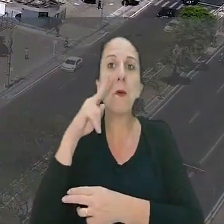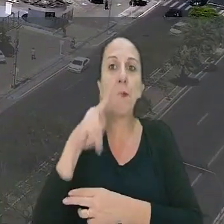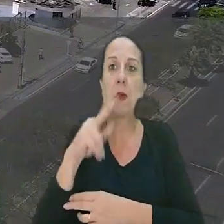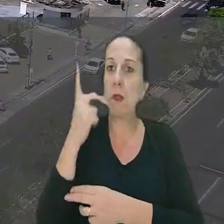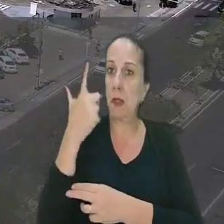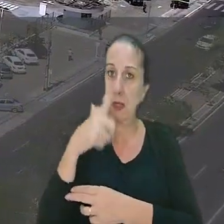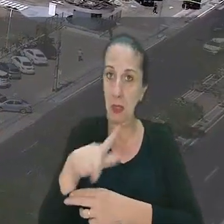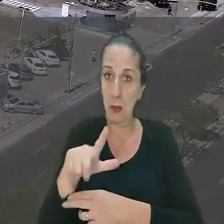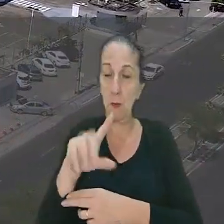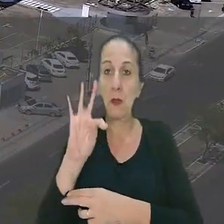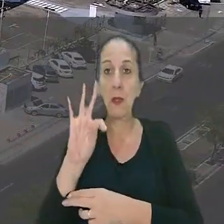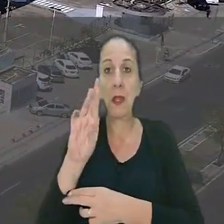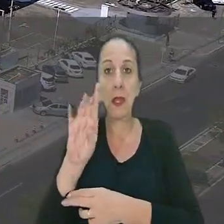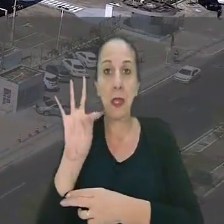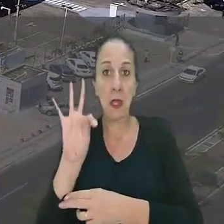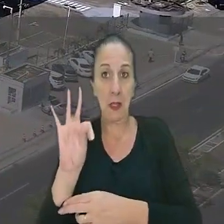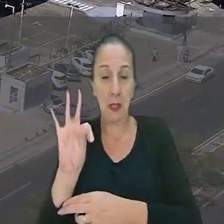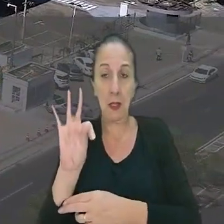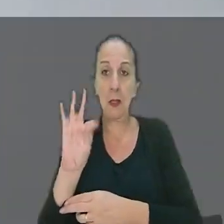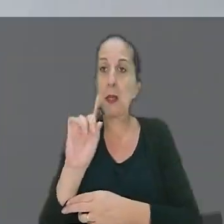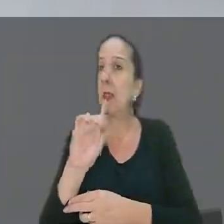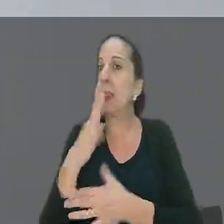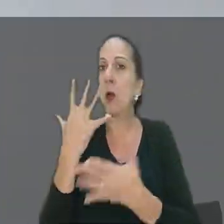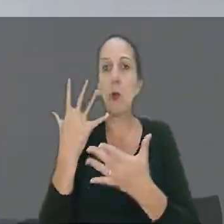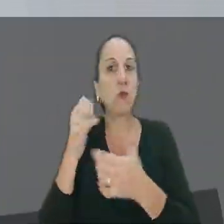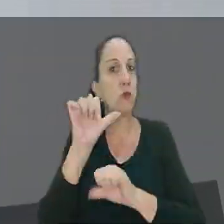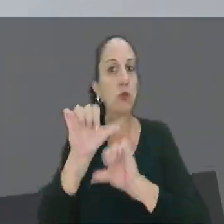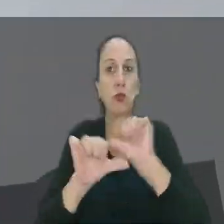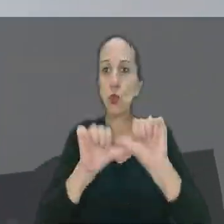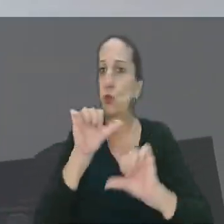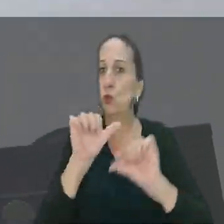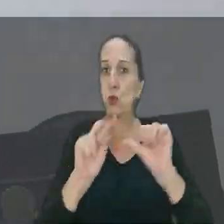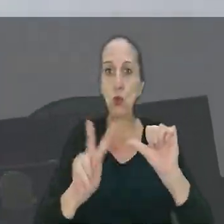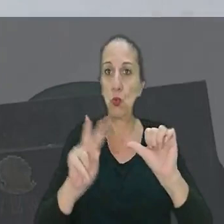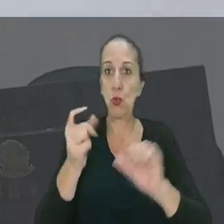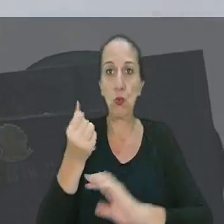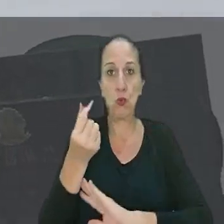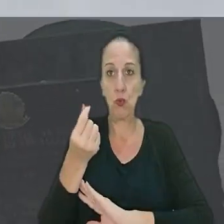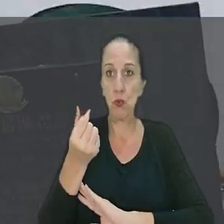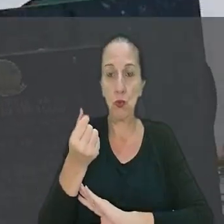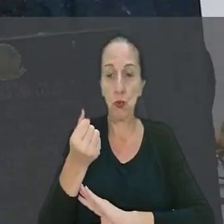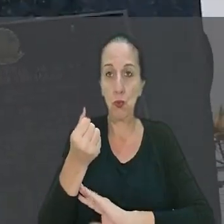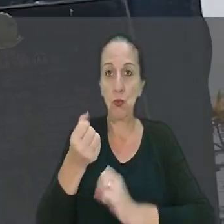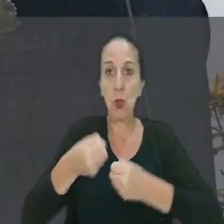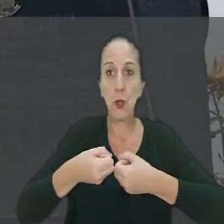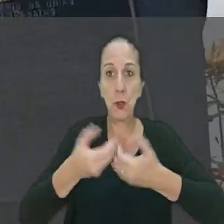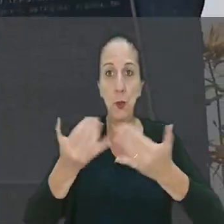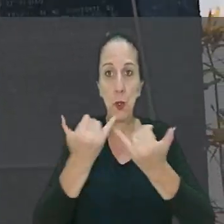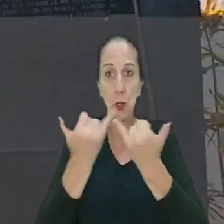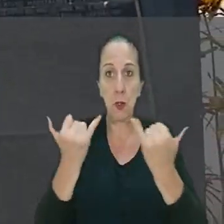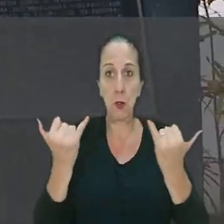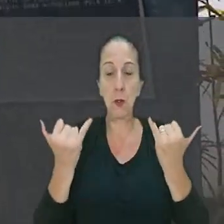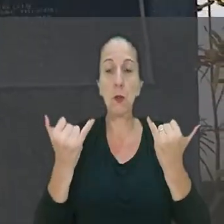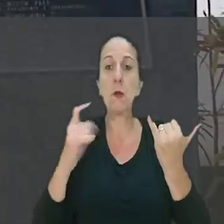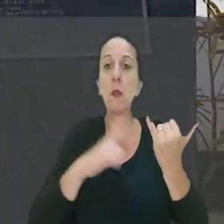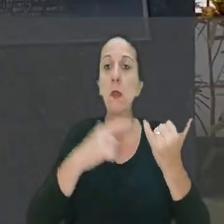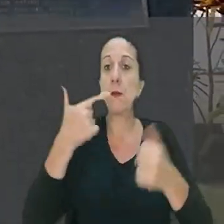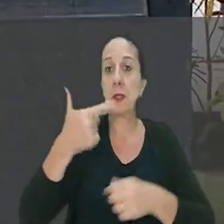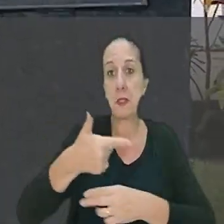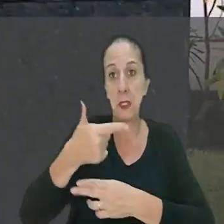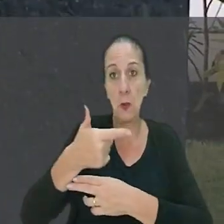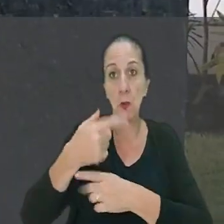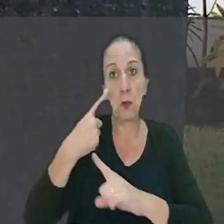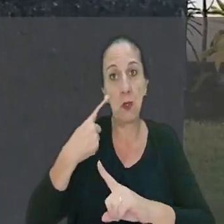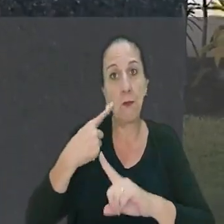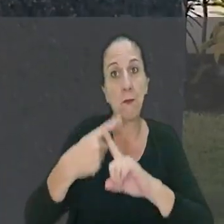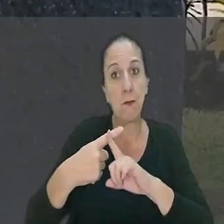para que fosse reexaminado. O TRT, no entanto, não alterou o valor da condenação. A distribuidora, então, interpôs